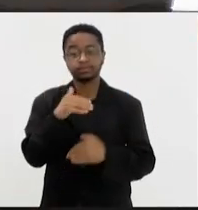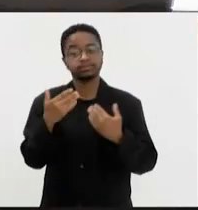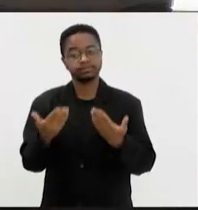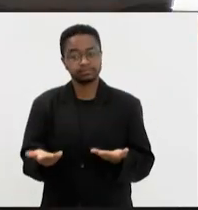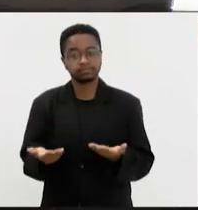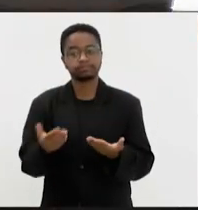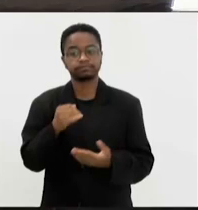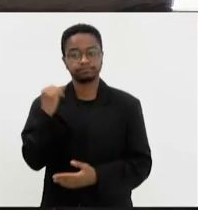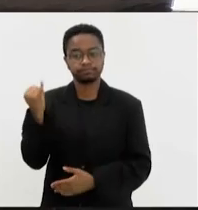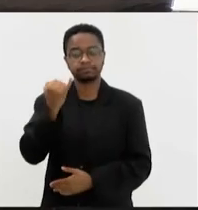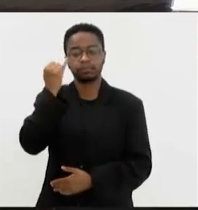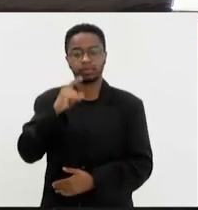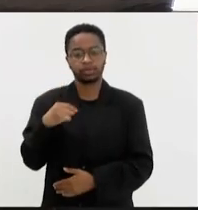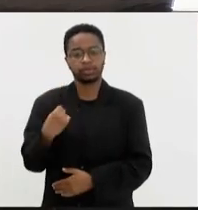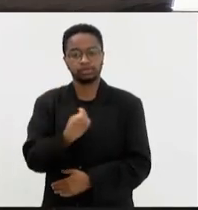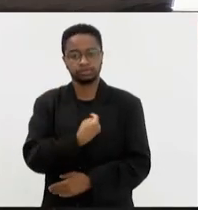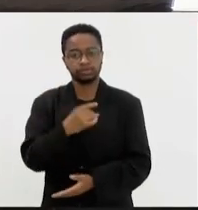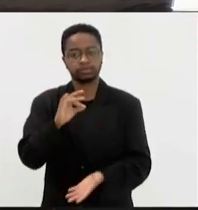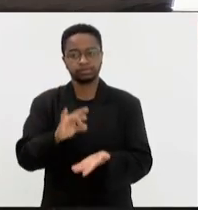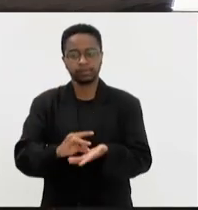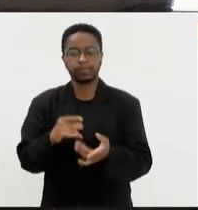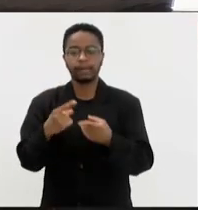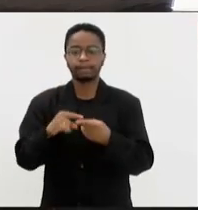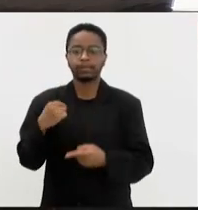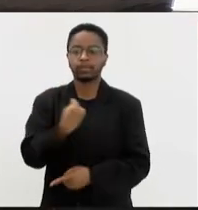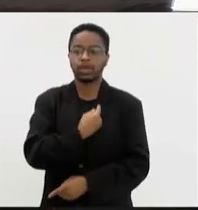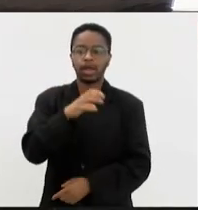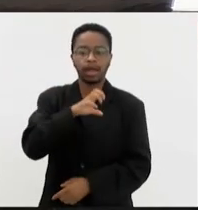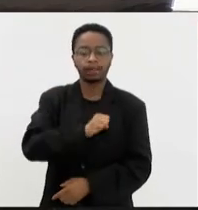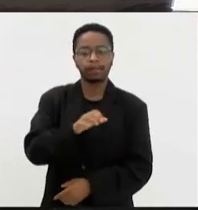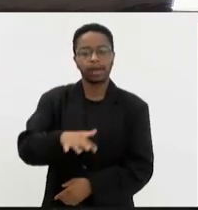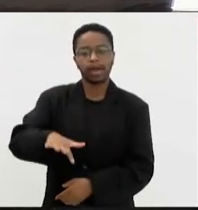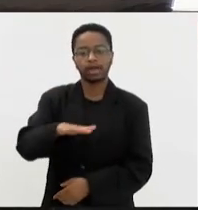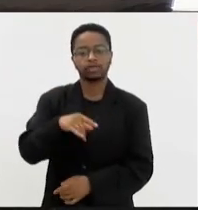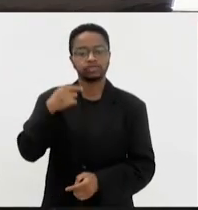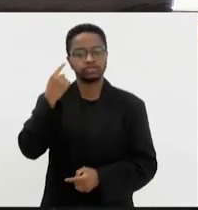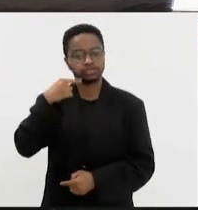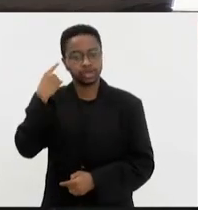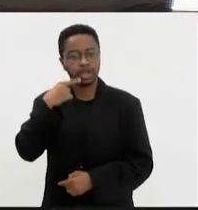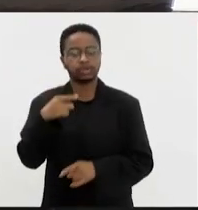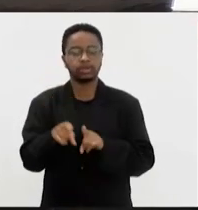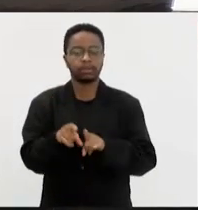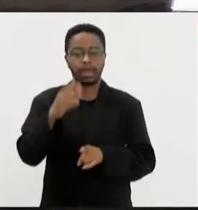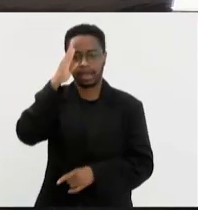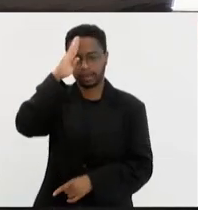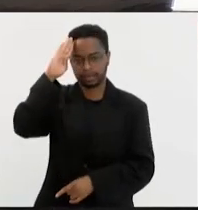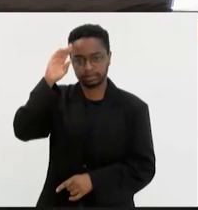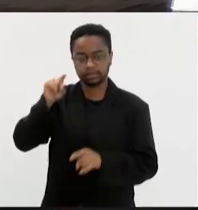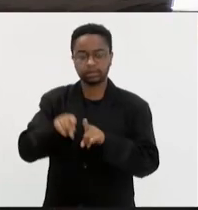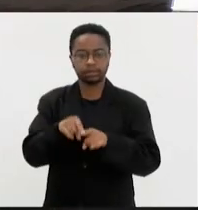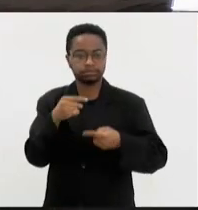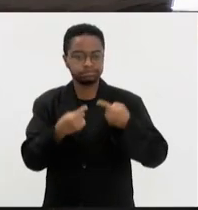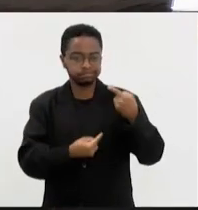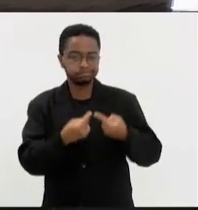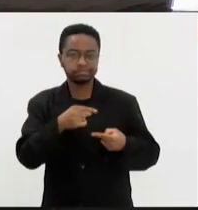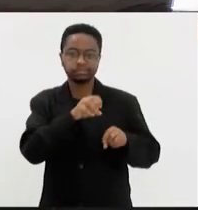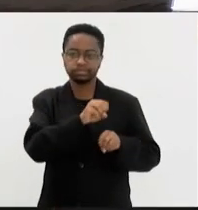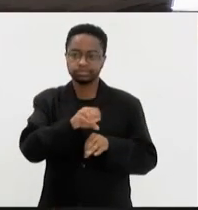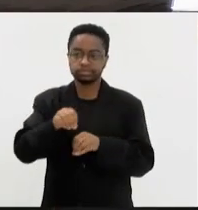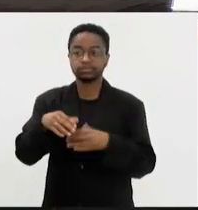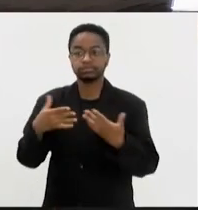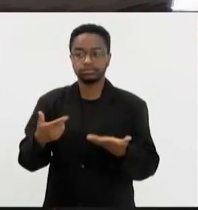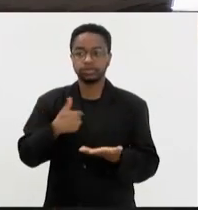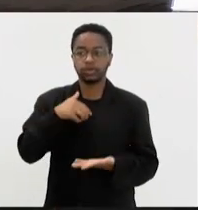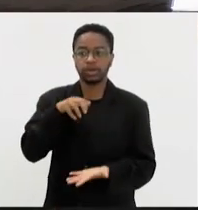é muito importante para nós que amamos o direito a academia o debate o ensino e fica aqui